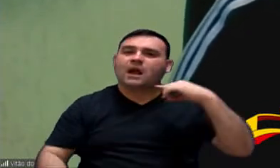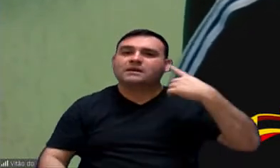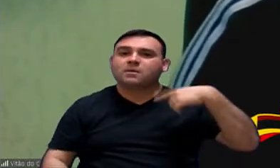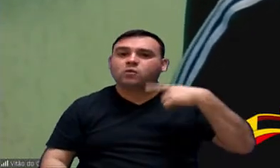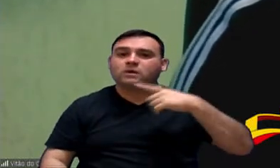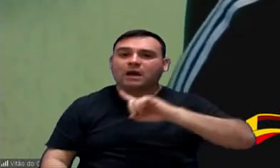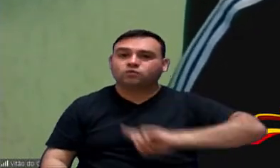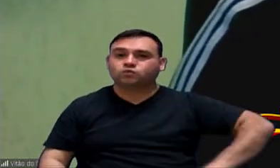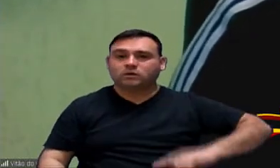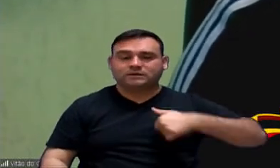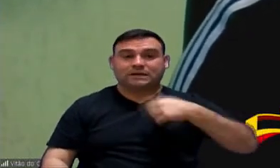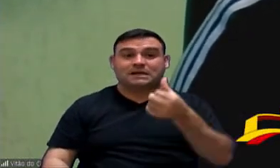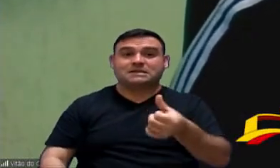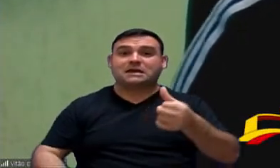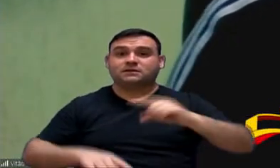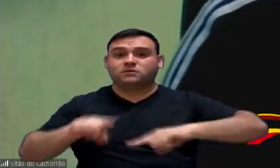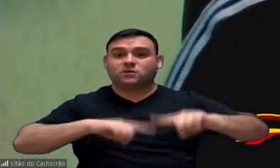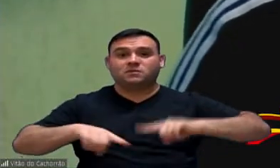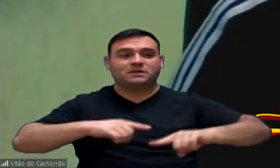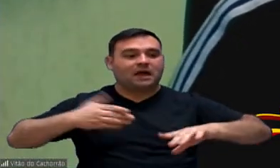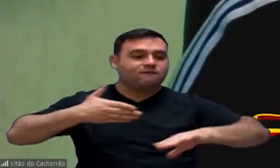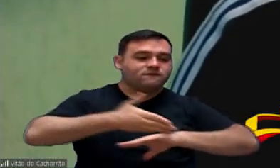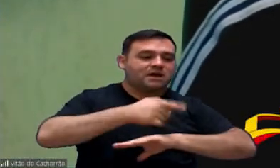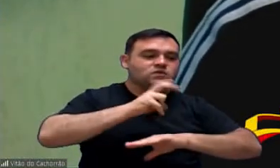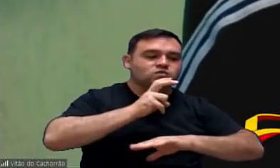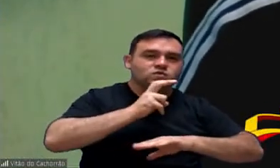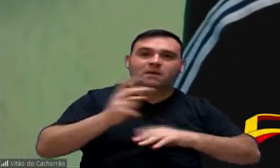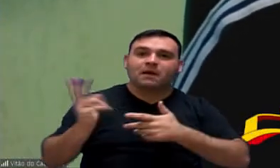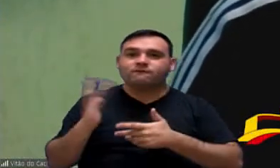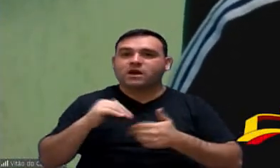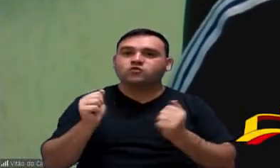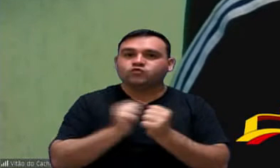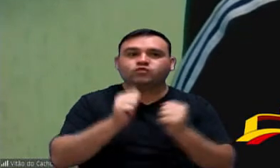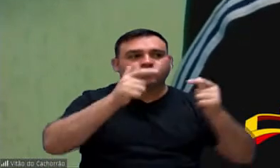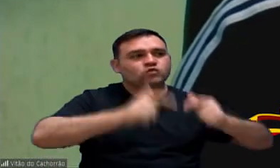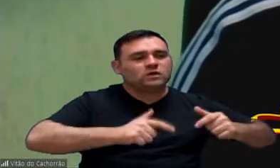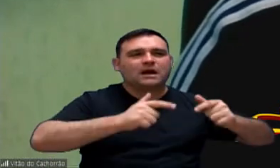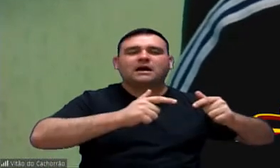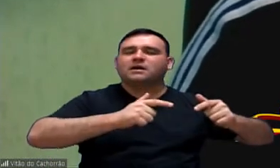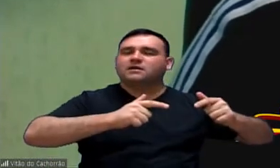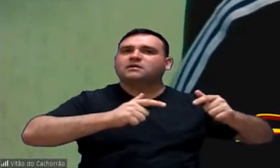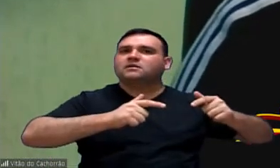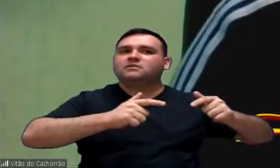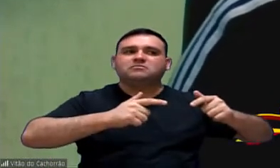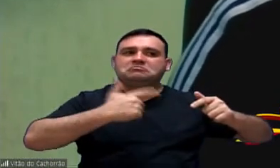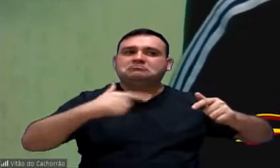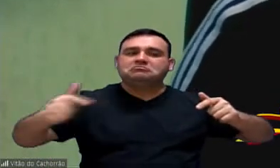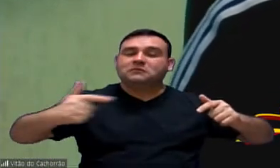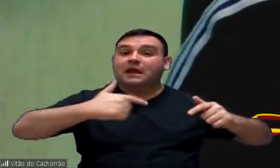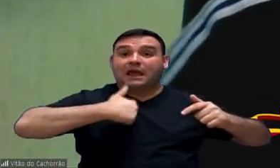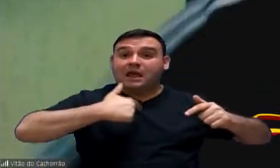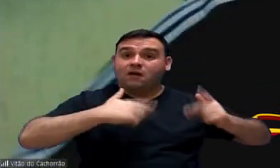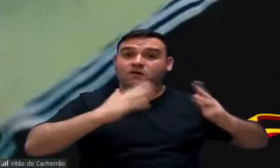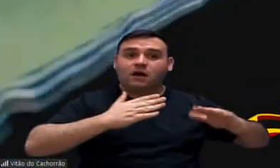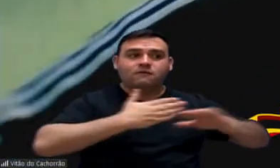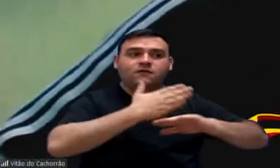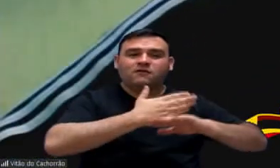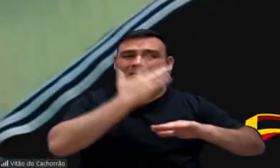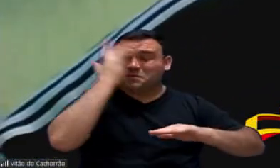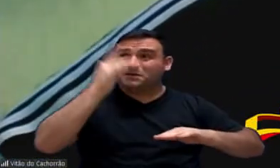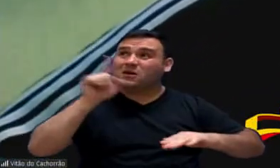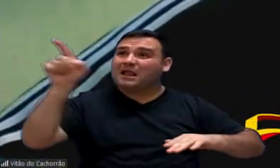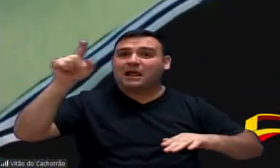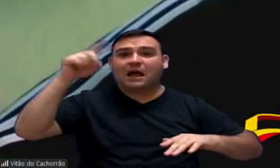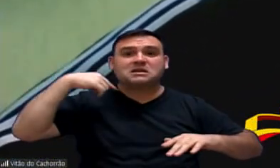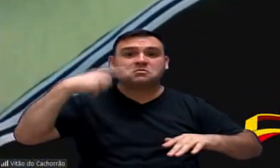6 mandatos. Eu nunca vi pisar na terra que nem a gente pisa, eu faço muito isso, ontem foi um dia de visita. O cara nunca sujou o sapato, Rodrigo